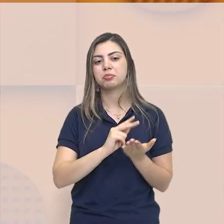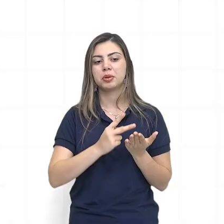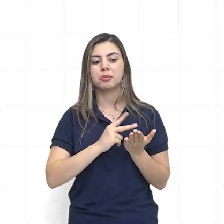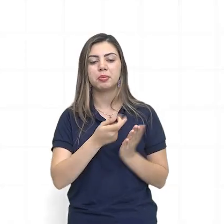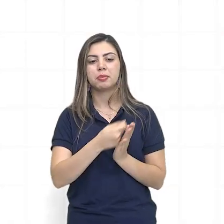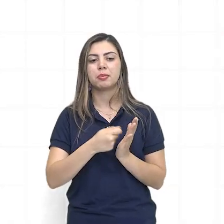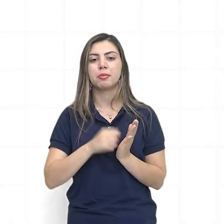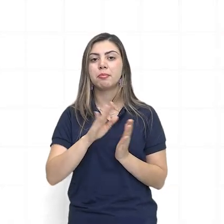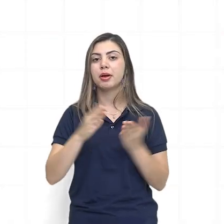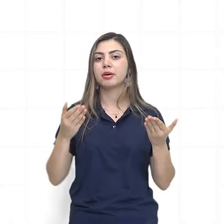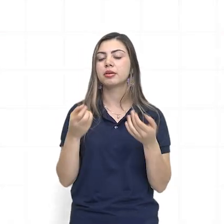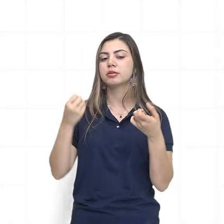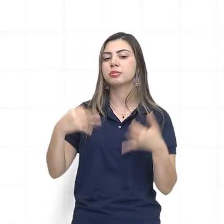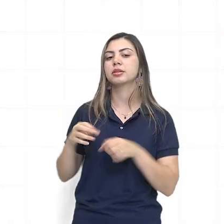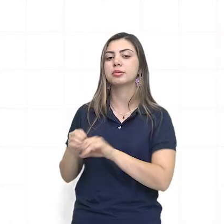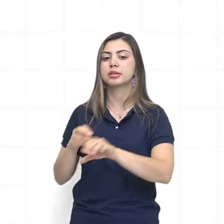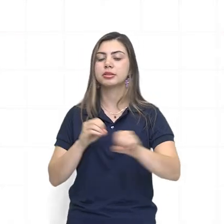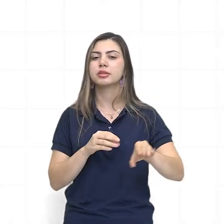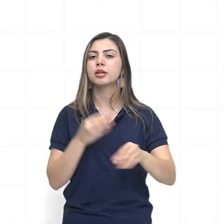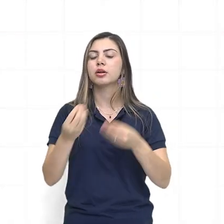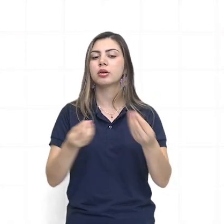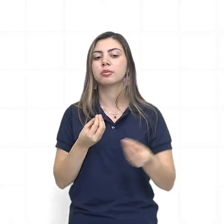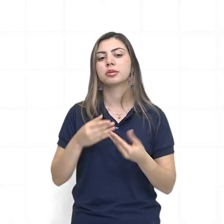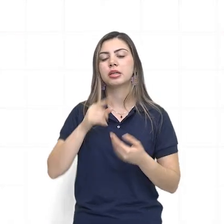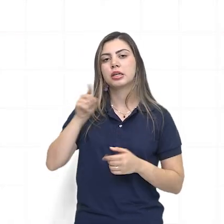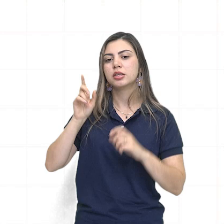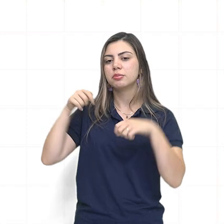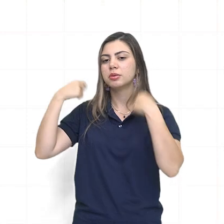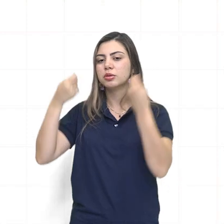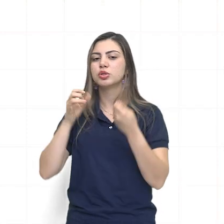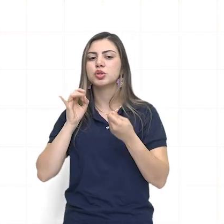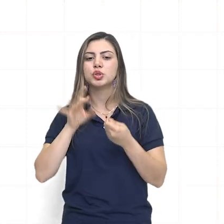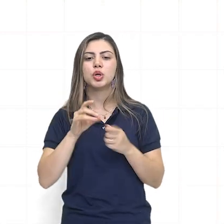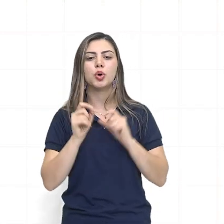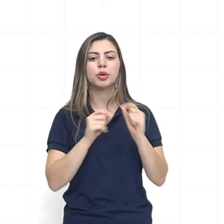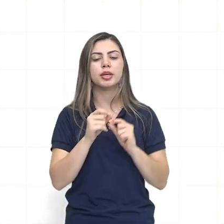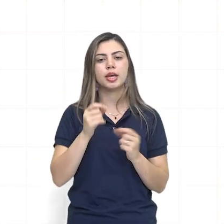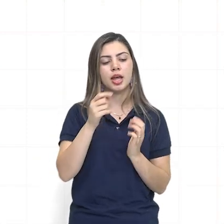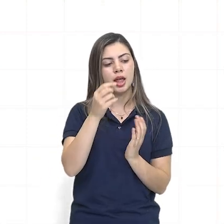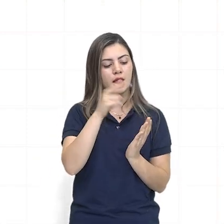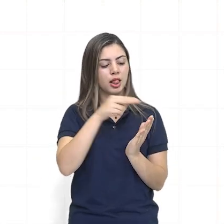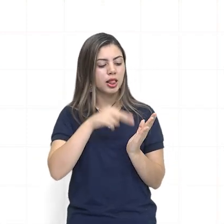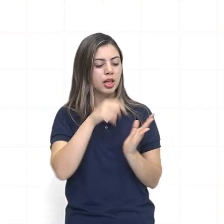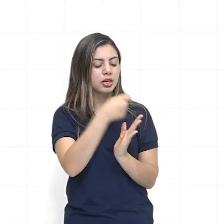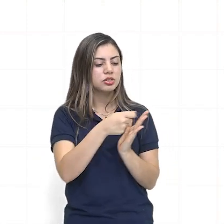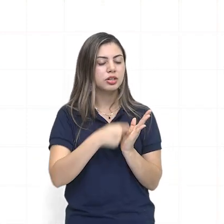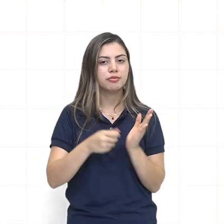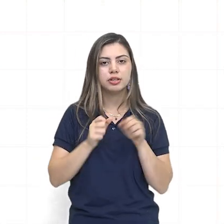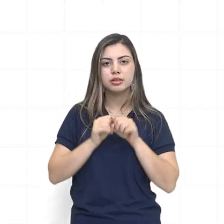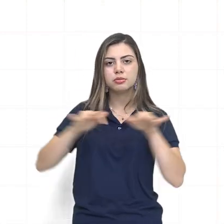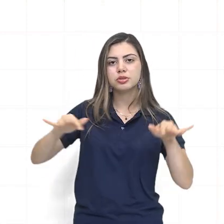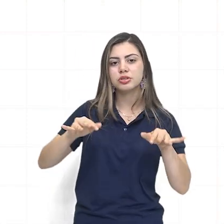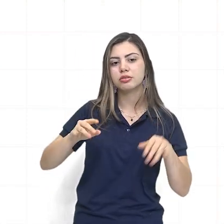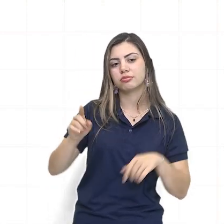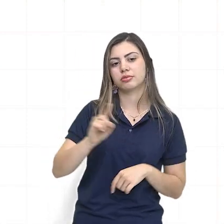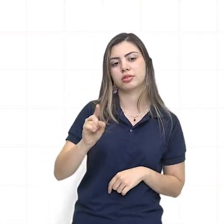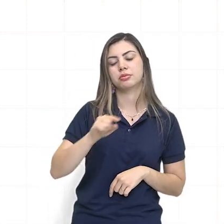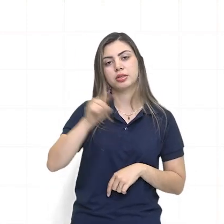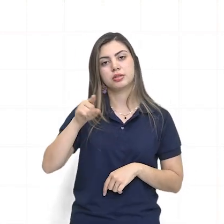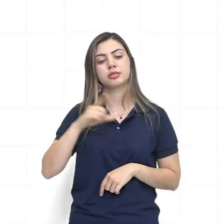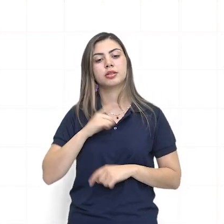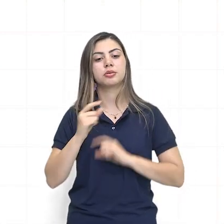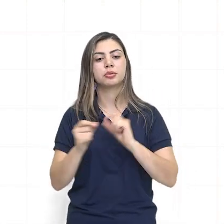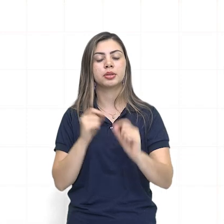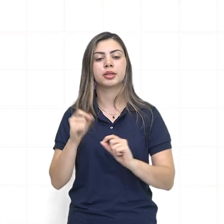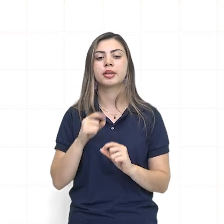o ensino. Os monges fizeram mais do que simplesmente preservar a capacidade de ler e escrever. Os mosteiros e as